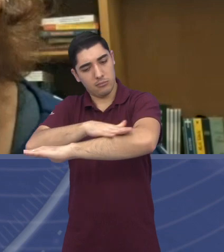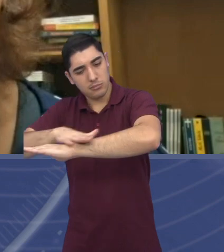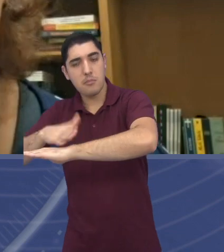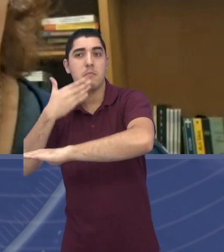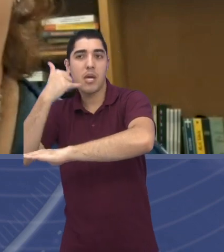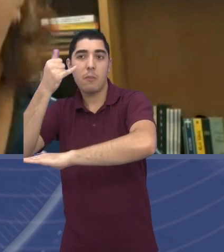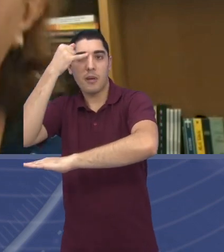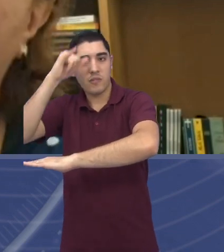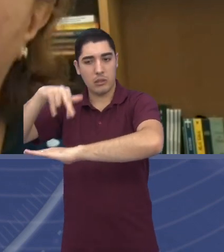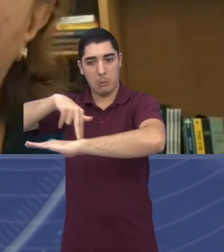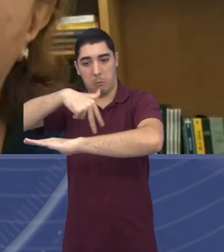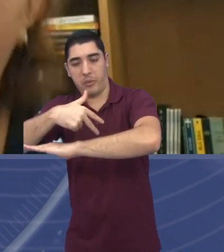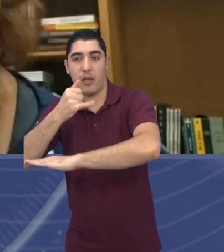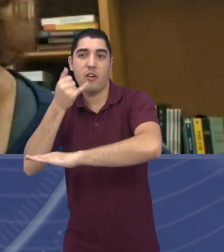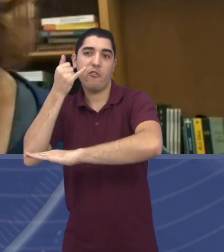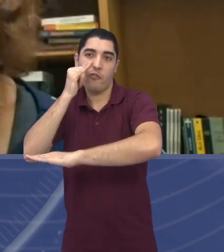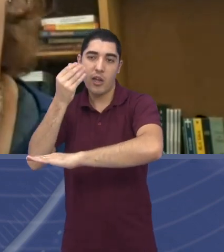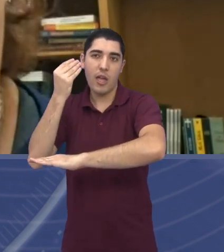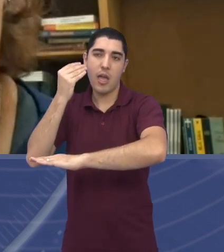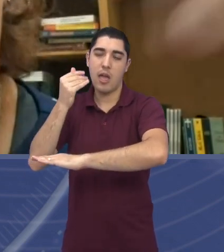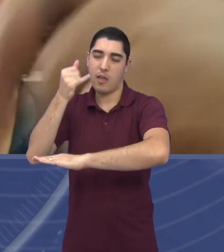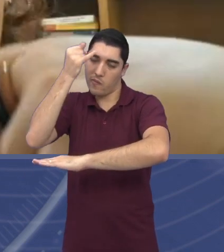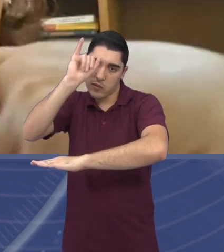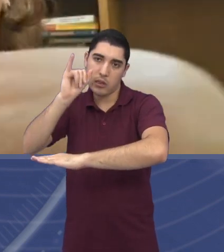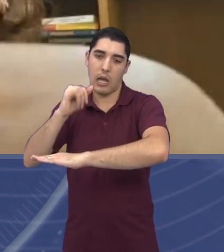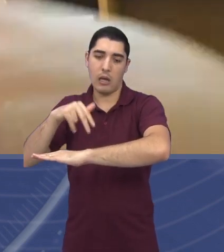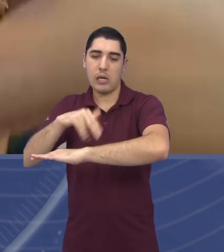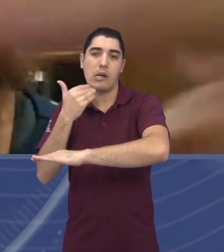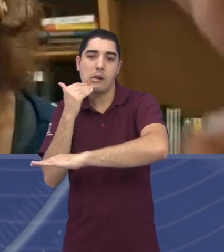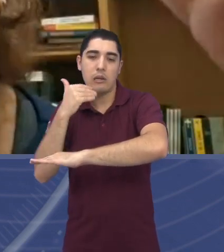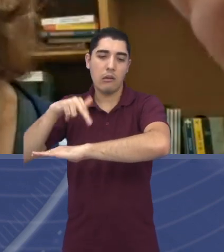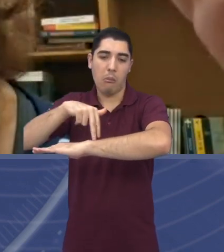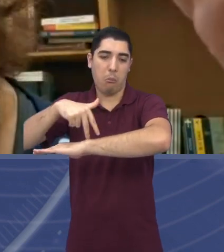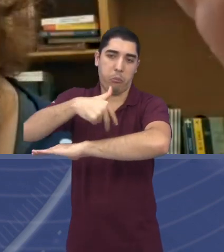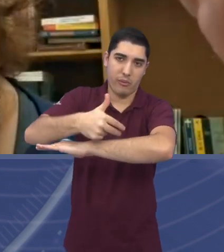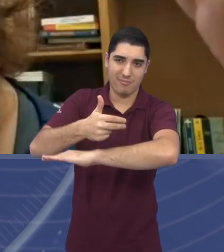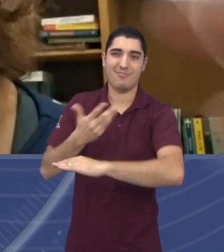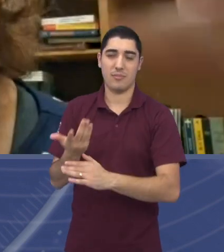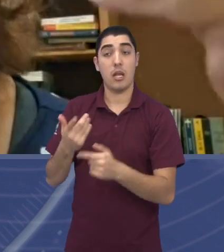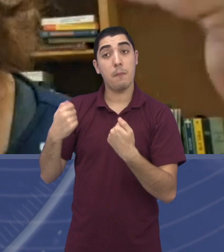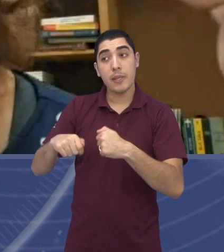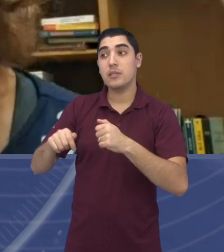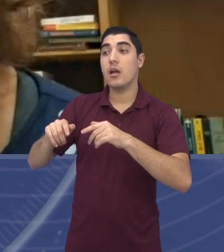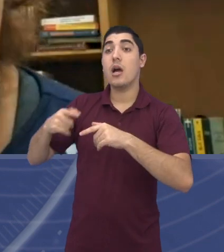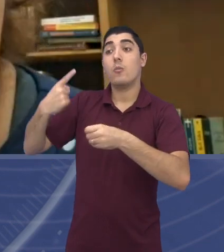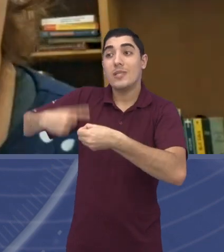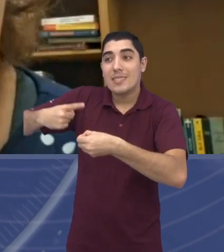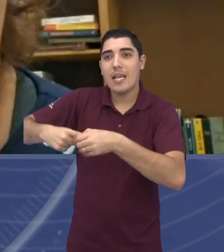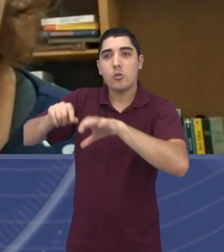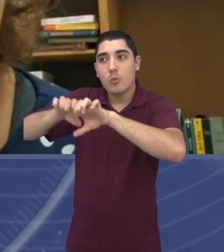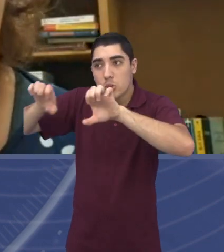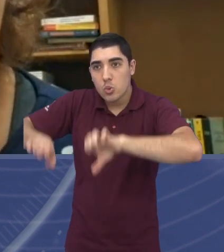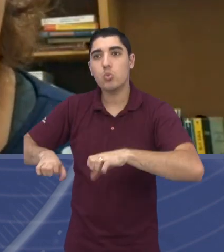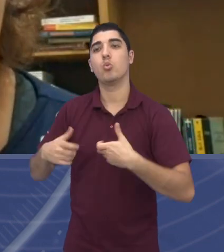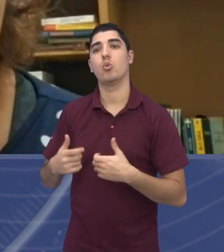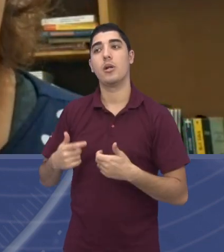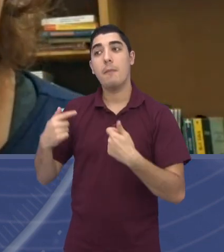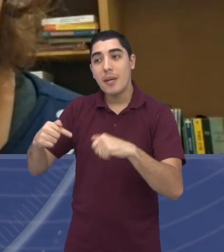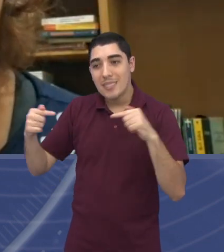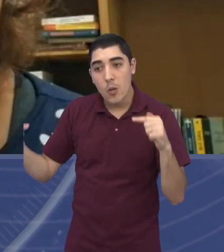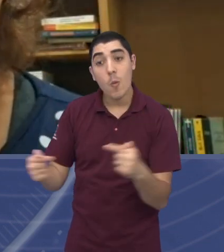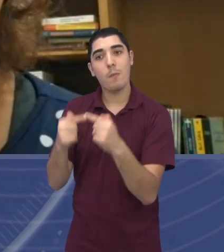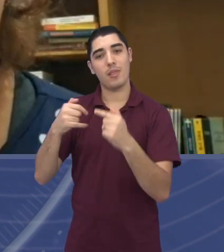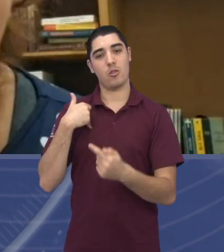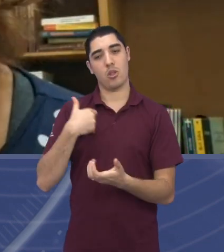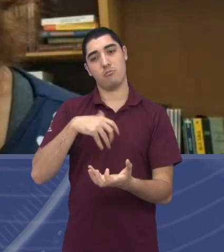não tropece, que tenha uma rampinha, né, de uma cidade estruturada, de uma estética para a paz. E que